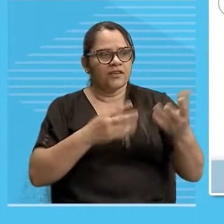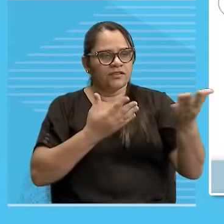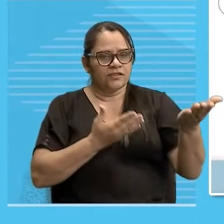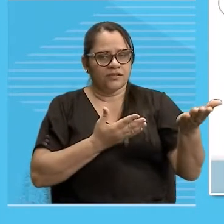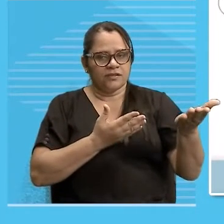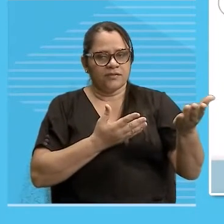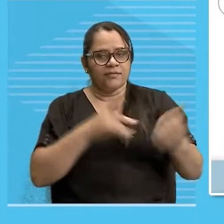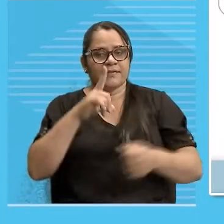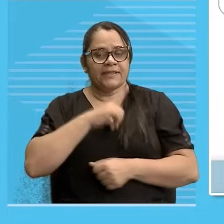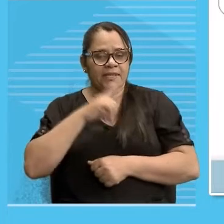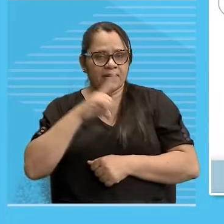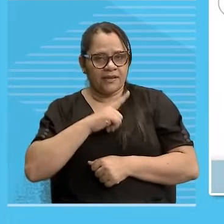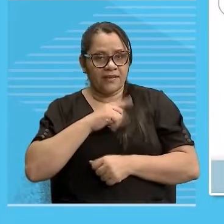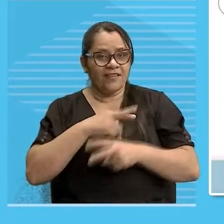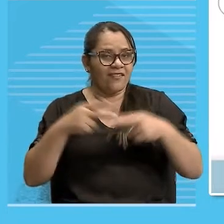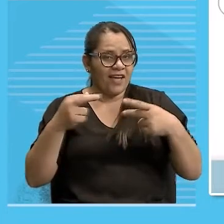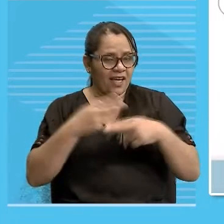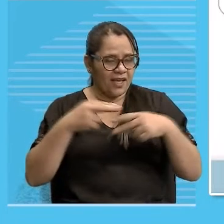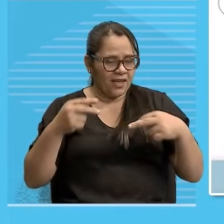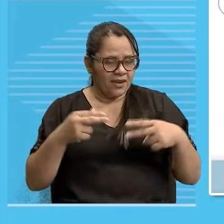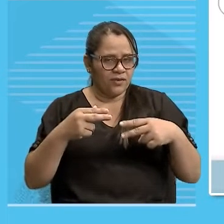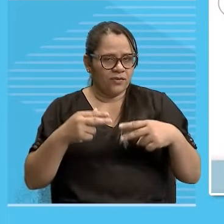muitos